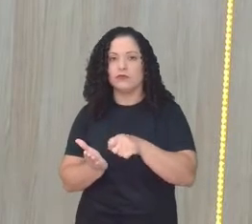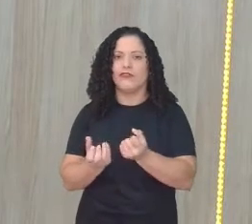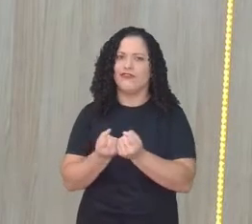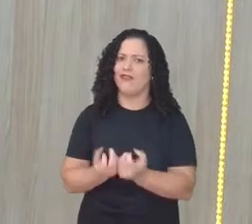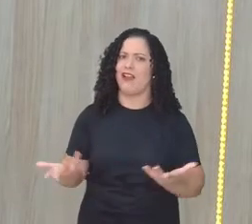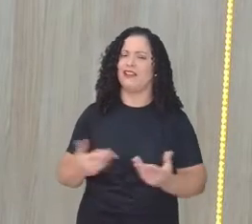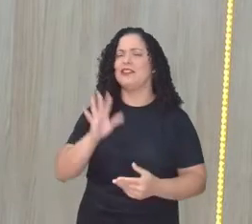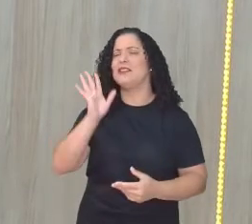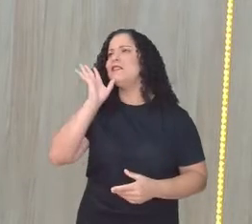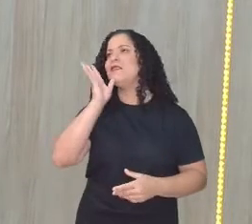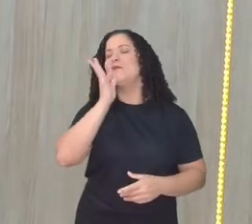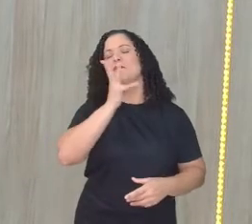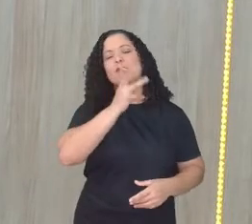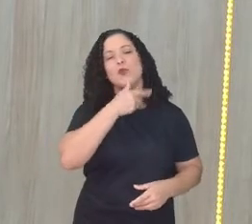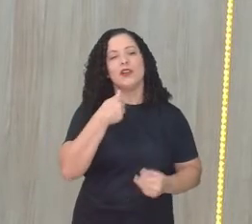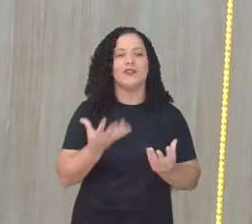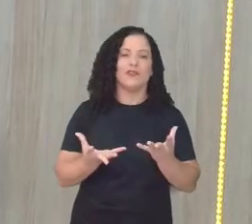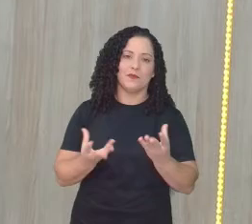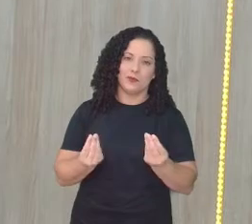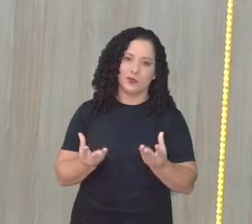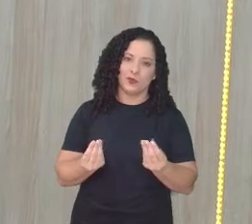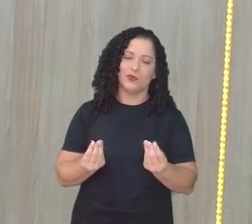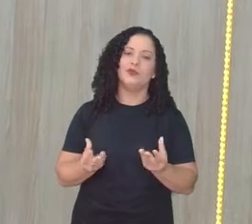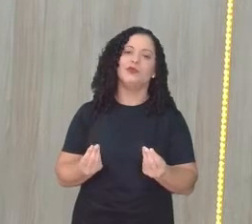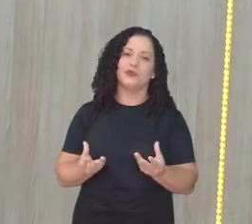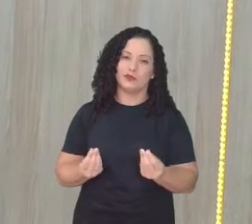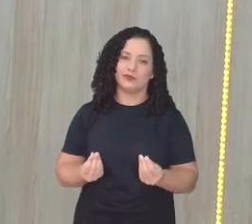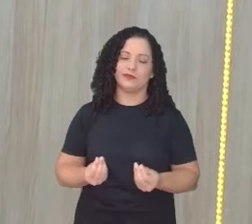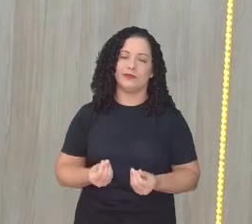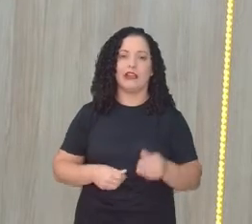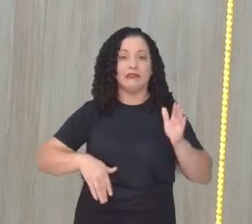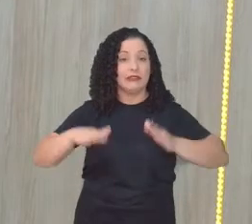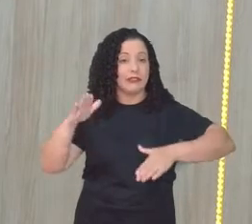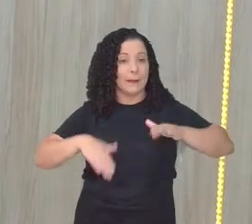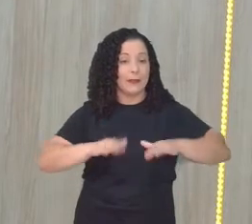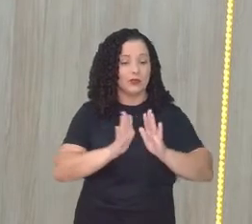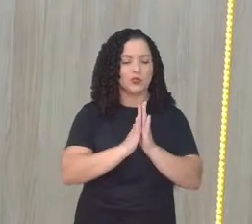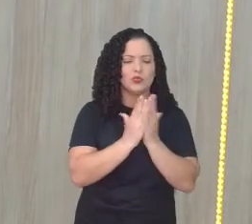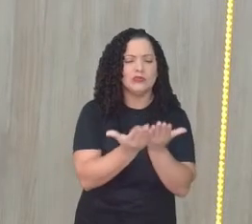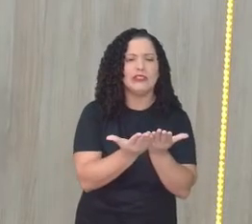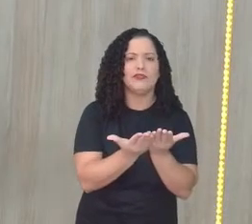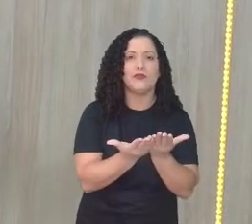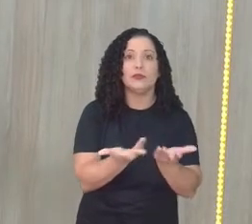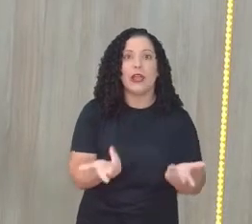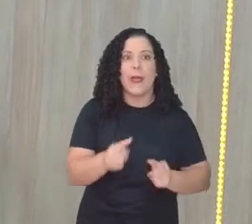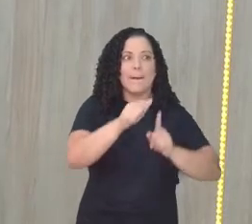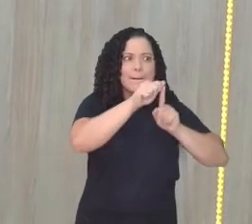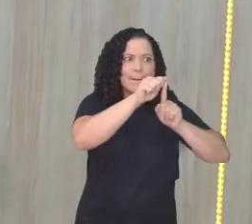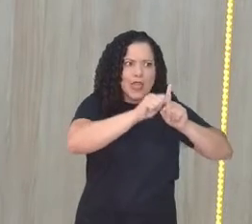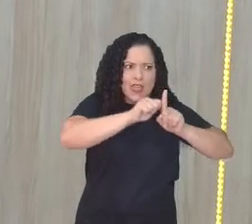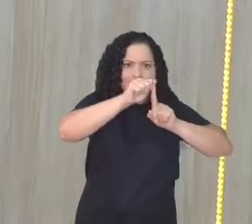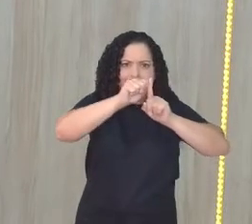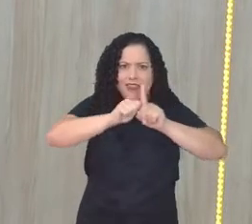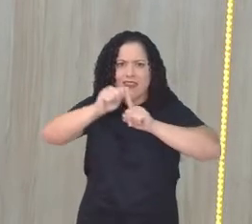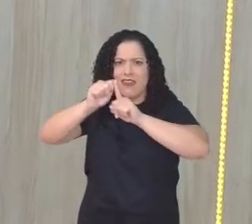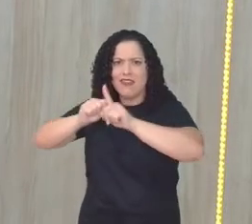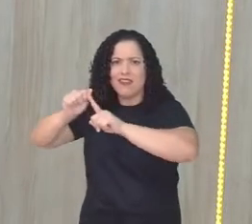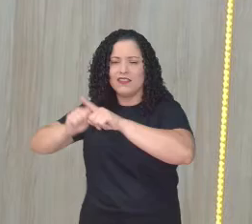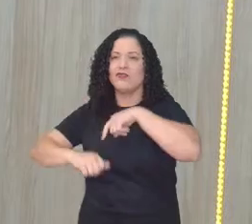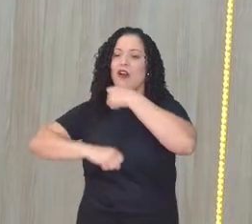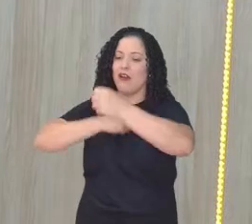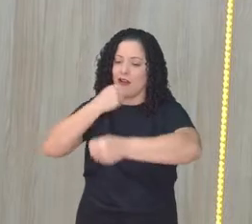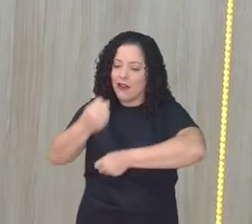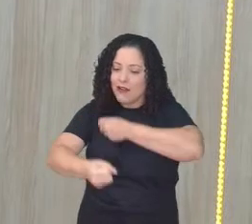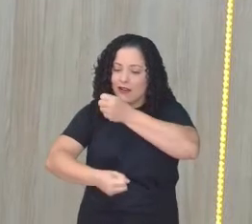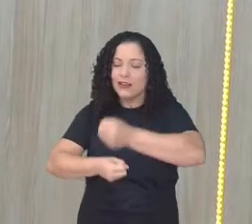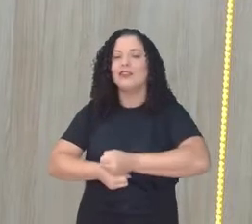tempo demorava bastante, viu, professor? Às vezes, a depender do livro, o camarada passava meses, né, ou até perto de ano,